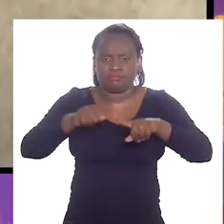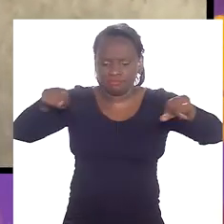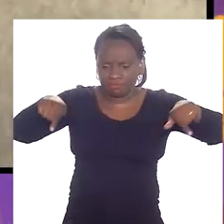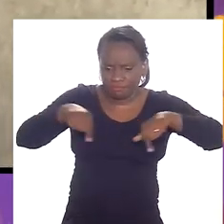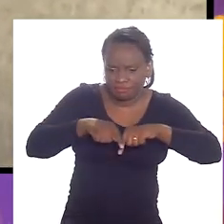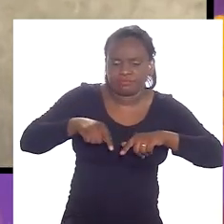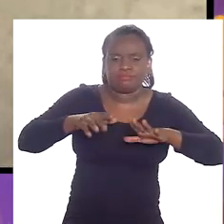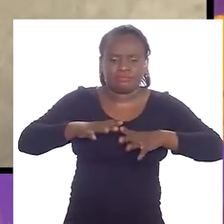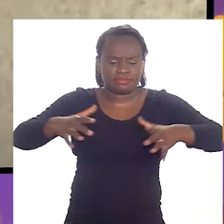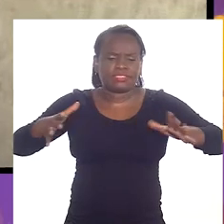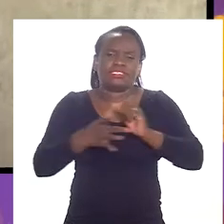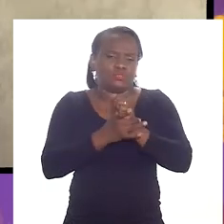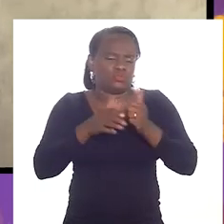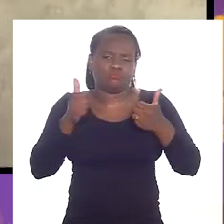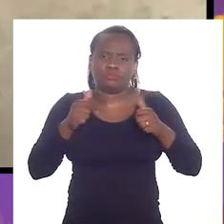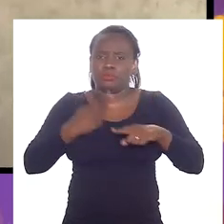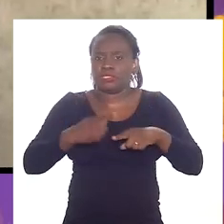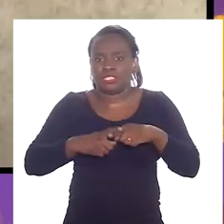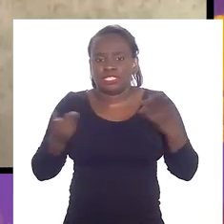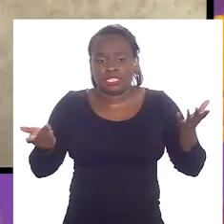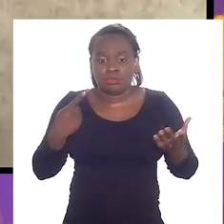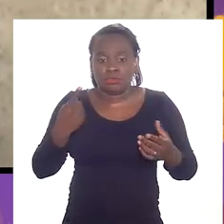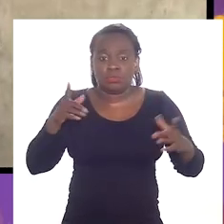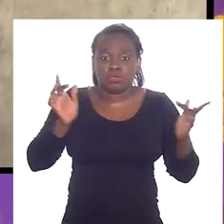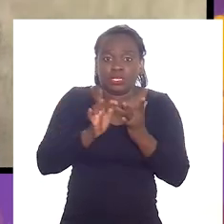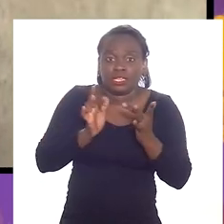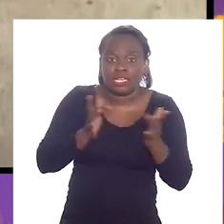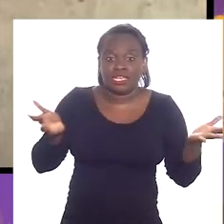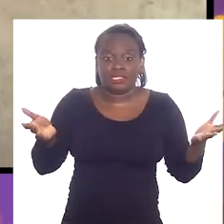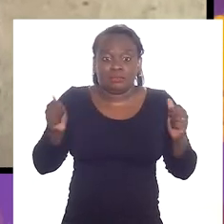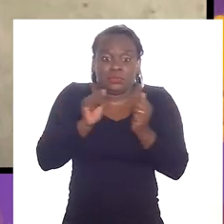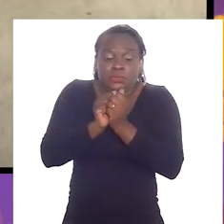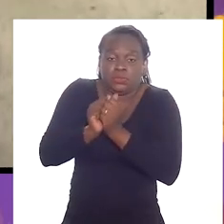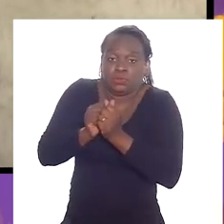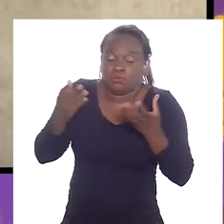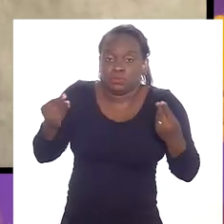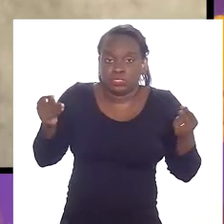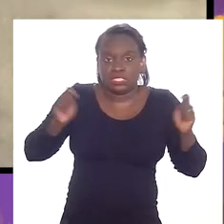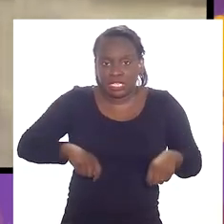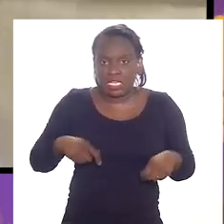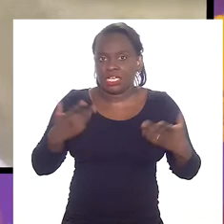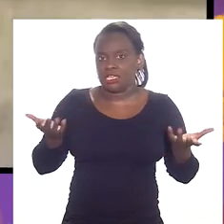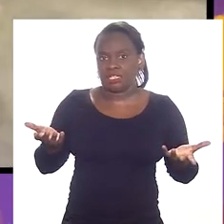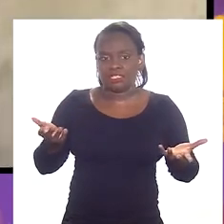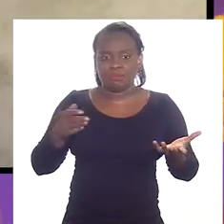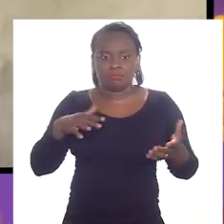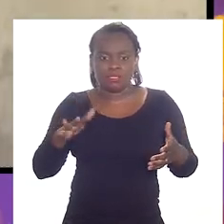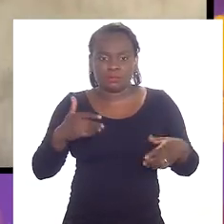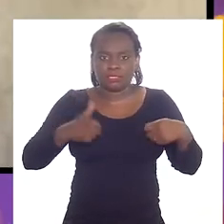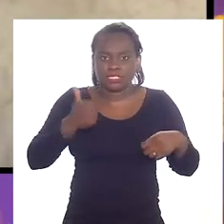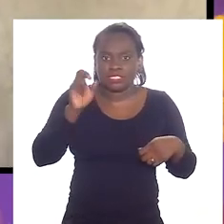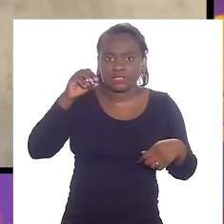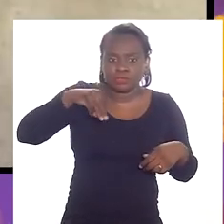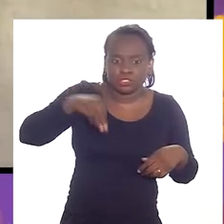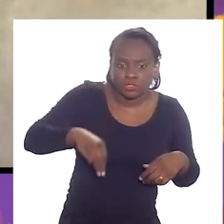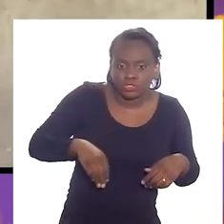junto e misturado. Aí você, evidentemente, que aumenta o risco de um passar para pelo menos quatro. E foi isso que aconteceu, porque daqueles